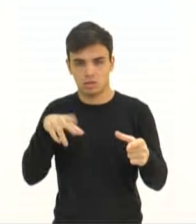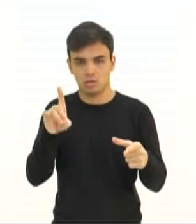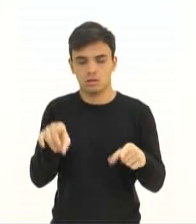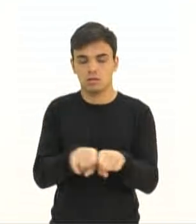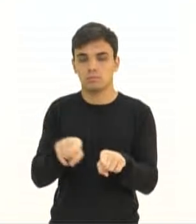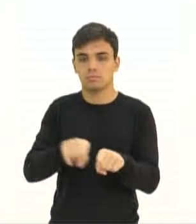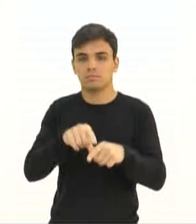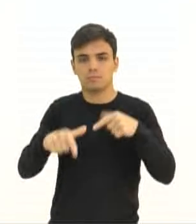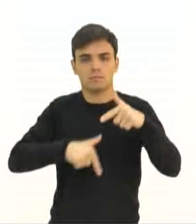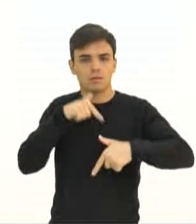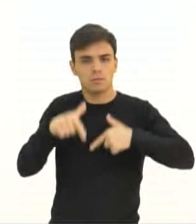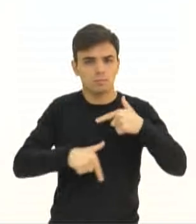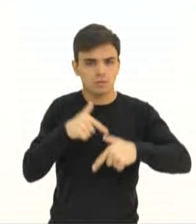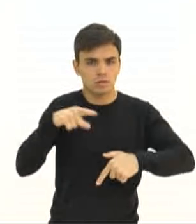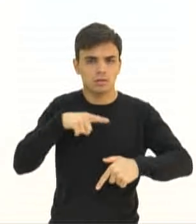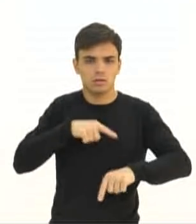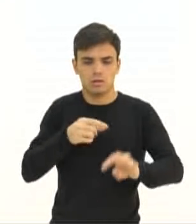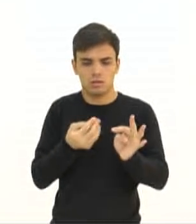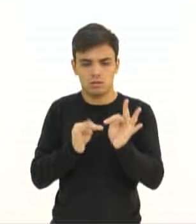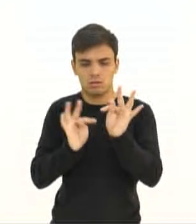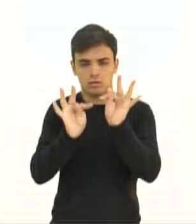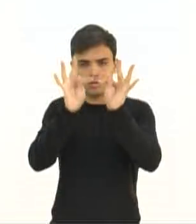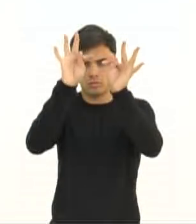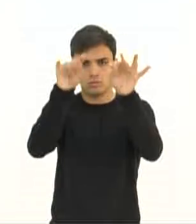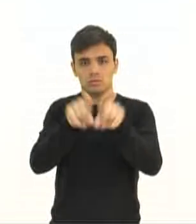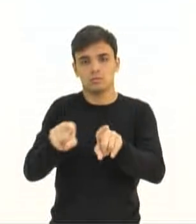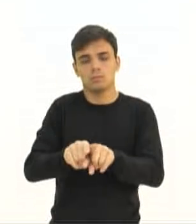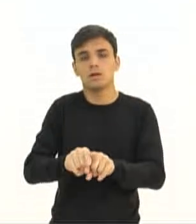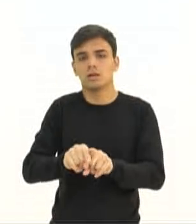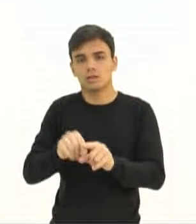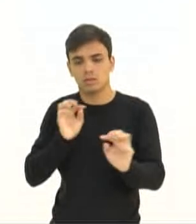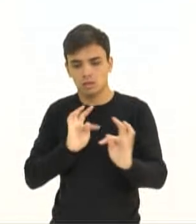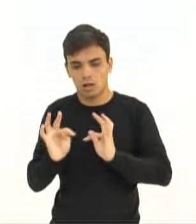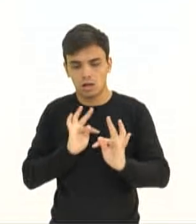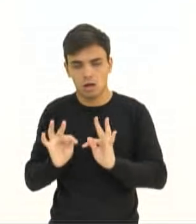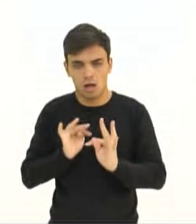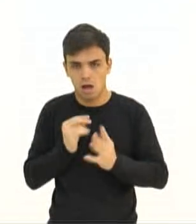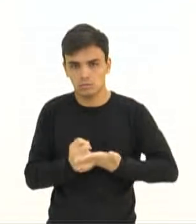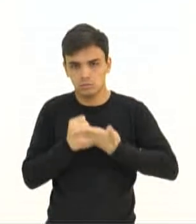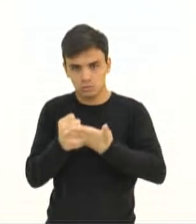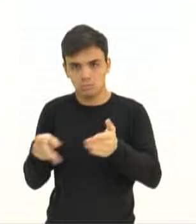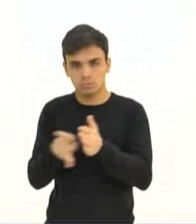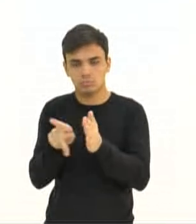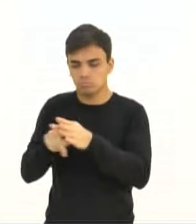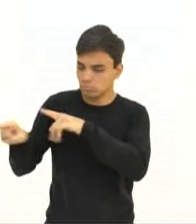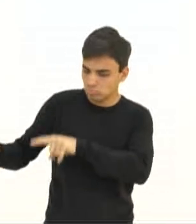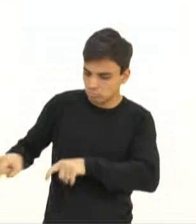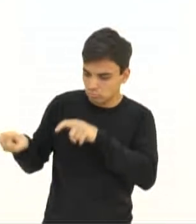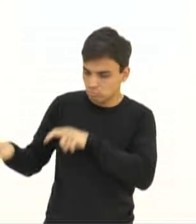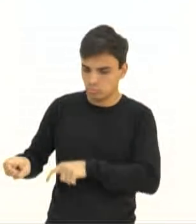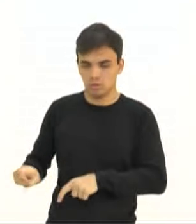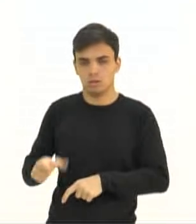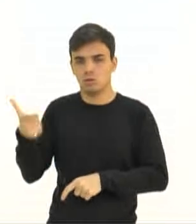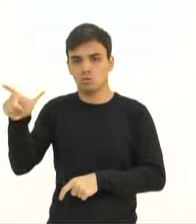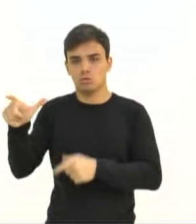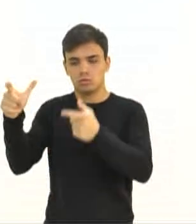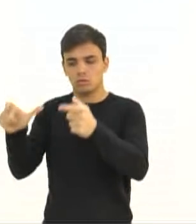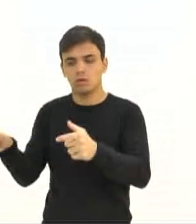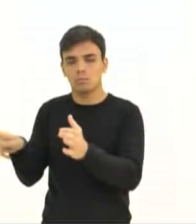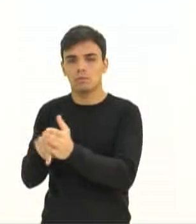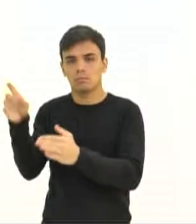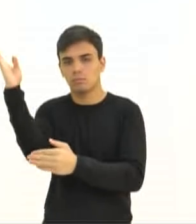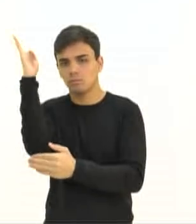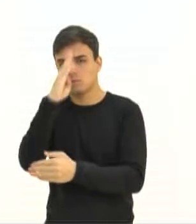de tecnologia, de técnicas que favorecem o desenvolvimento agrícola, em outras regiões do Brasil acontece, e aí no